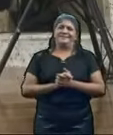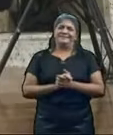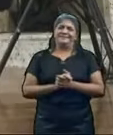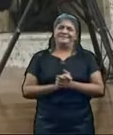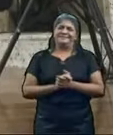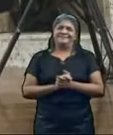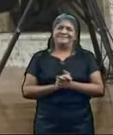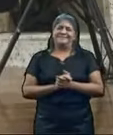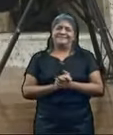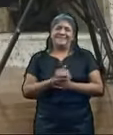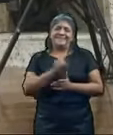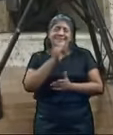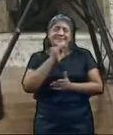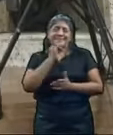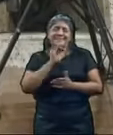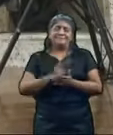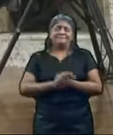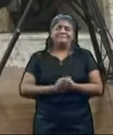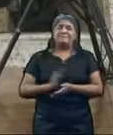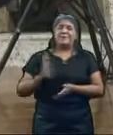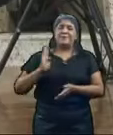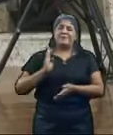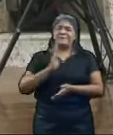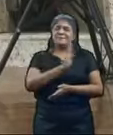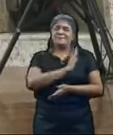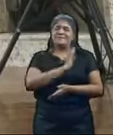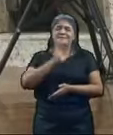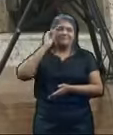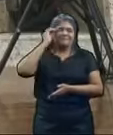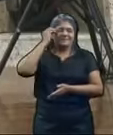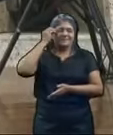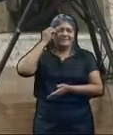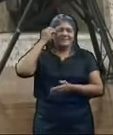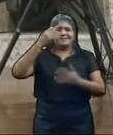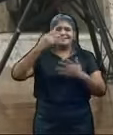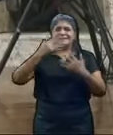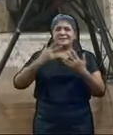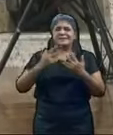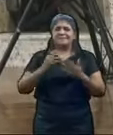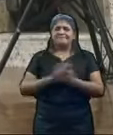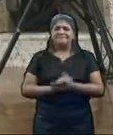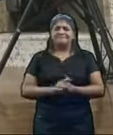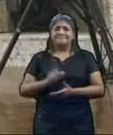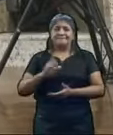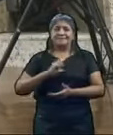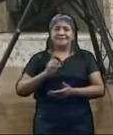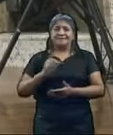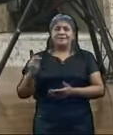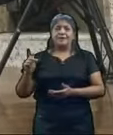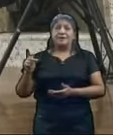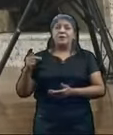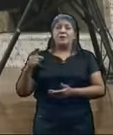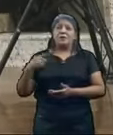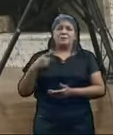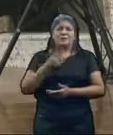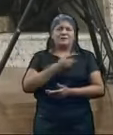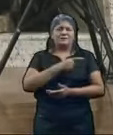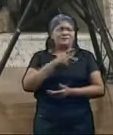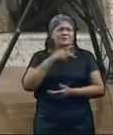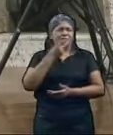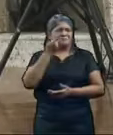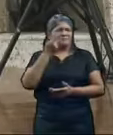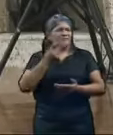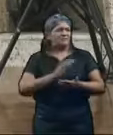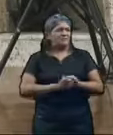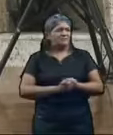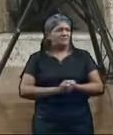e eu vi um Pastor pregando no ano seguinte Santo contrário santo é comum eu